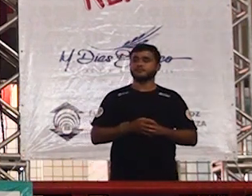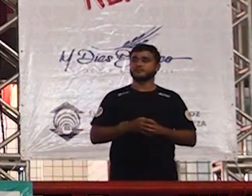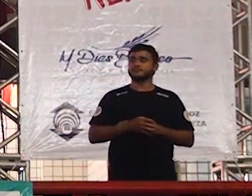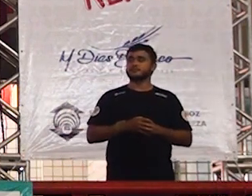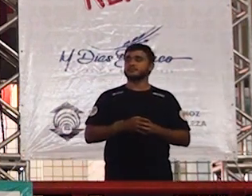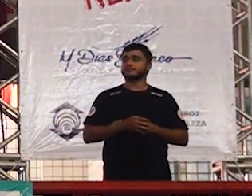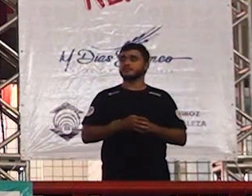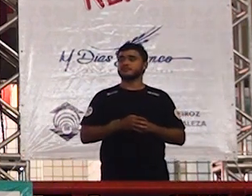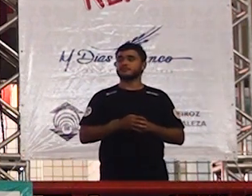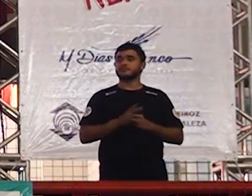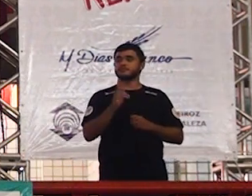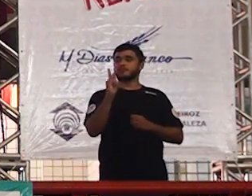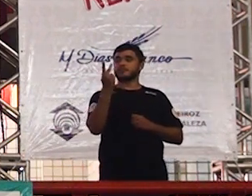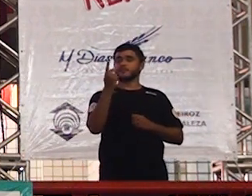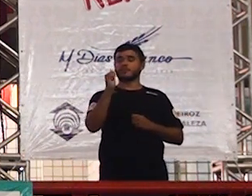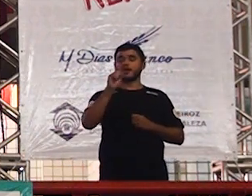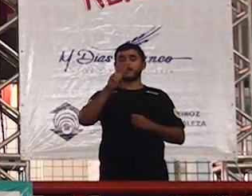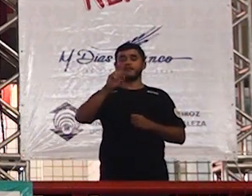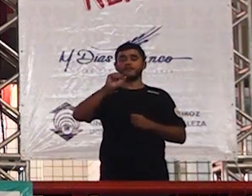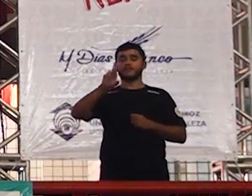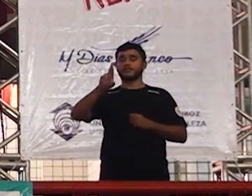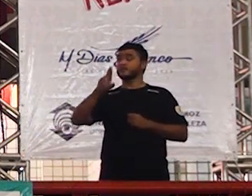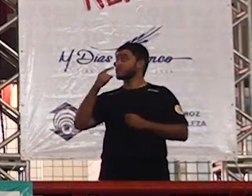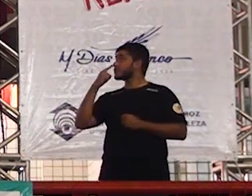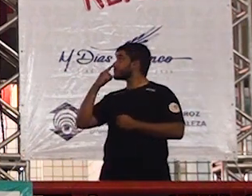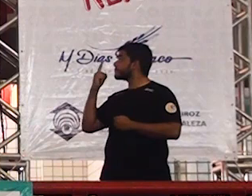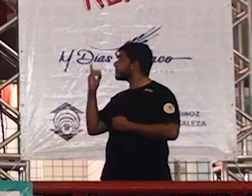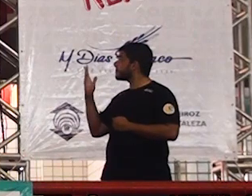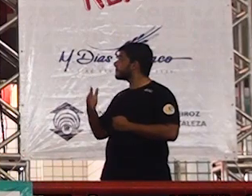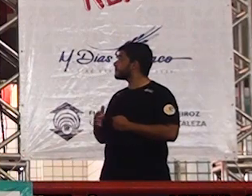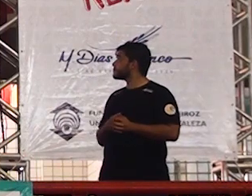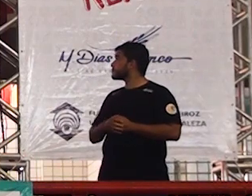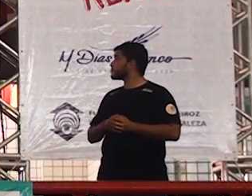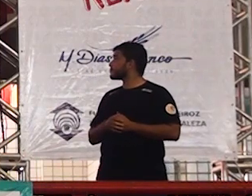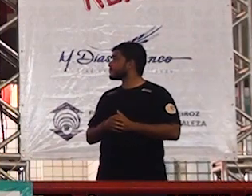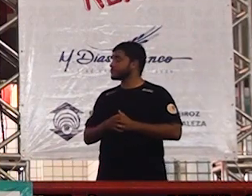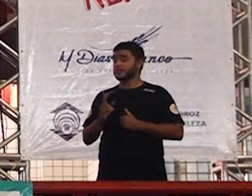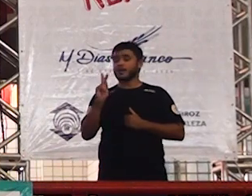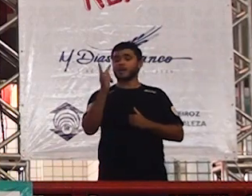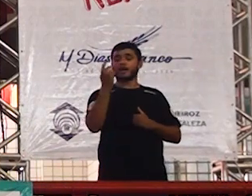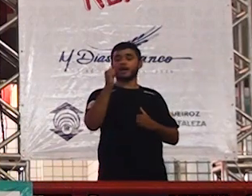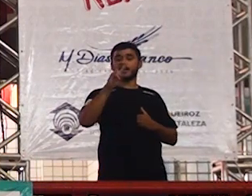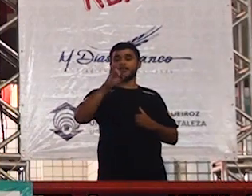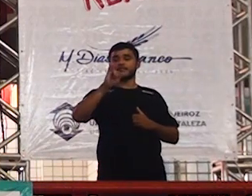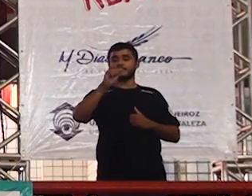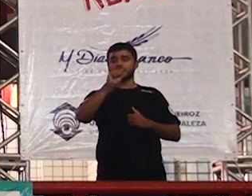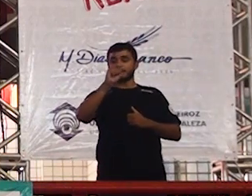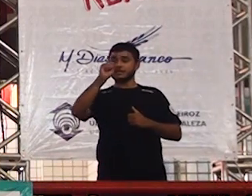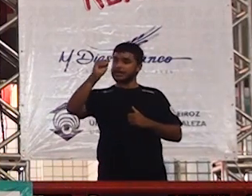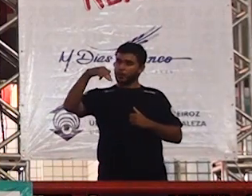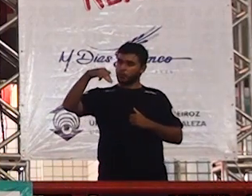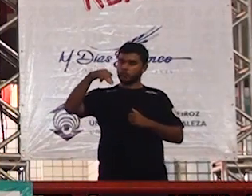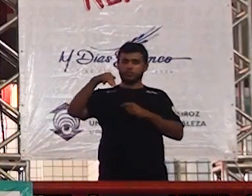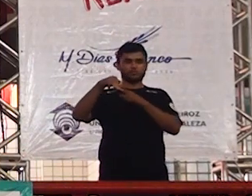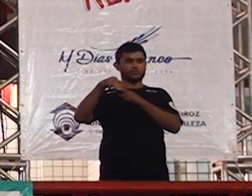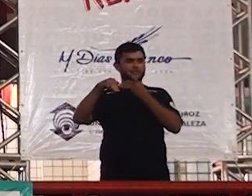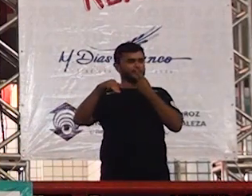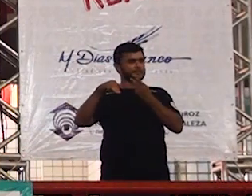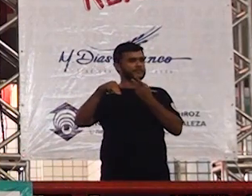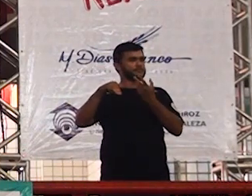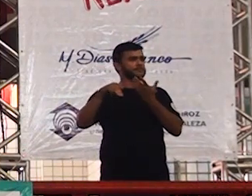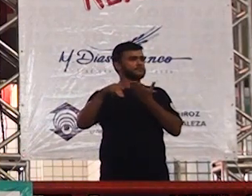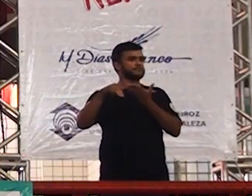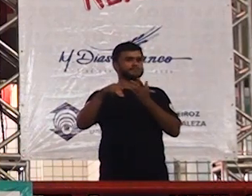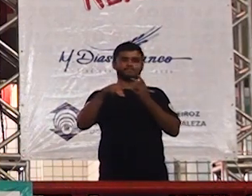Galera, o verbo haver está no plural. Professor, mas indústria não é plural? Gente, o verbo haver, no sentido de